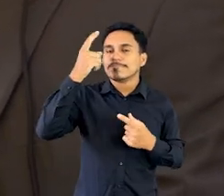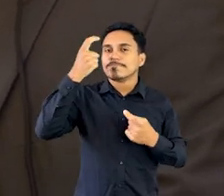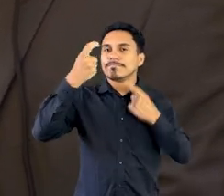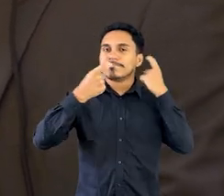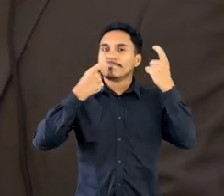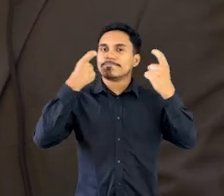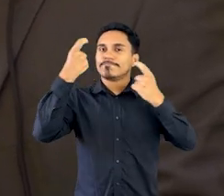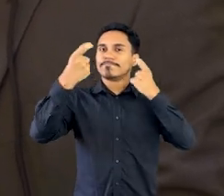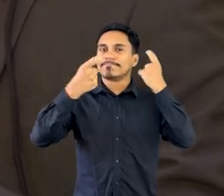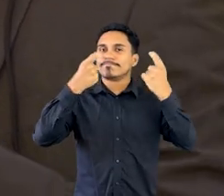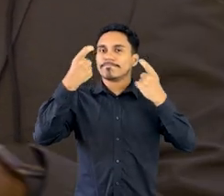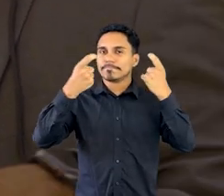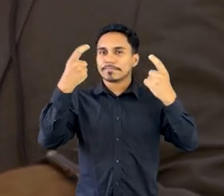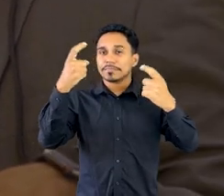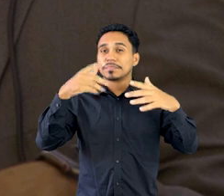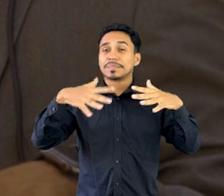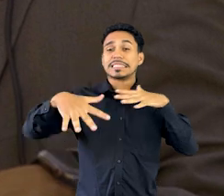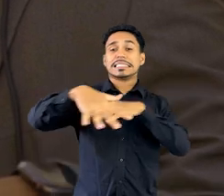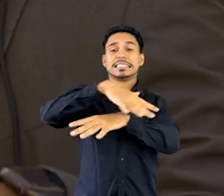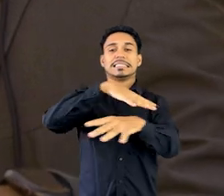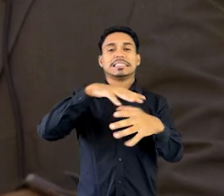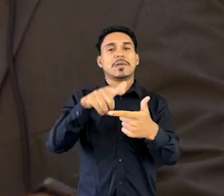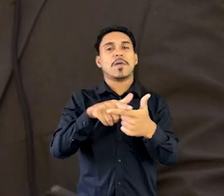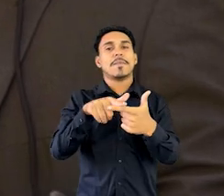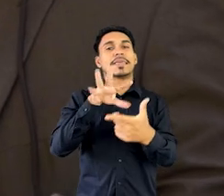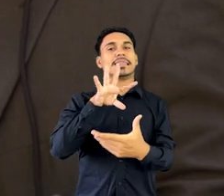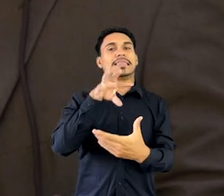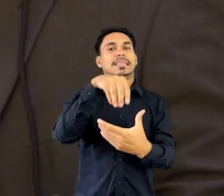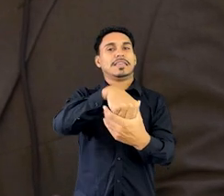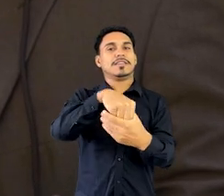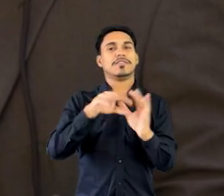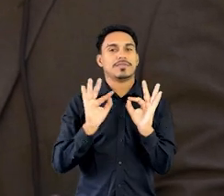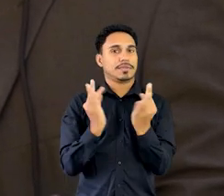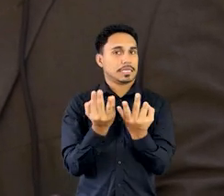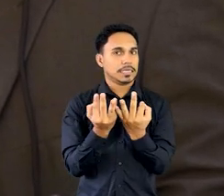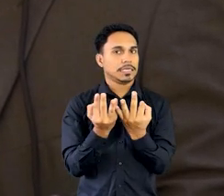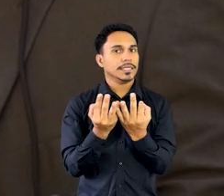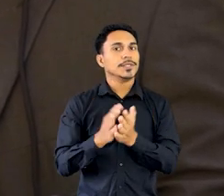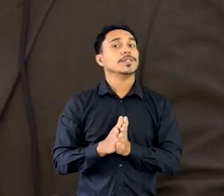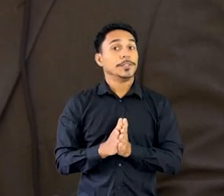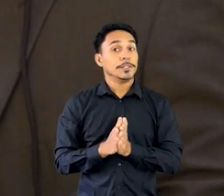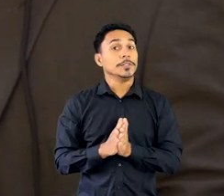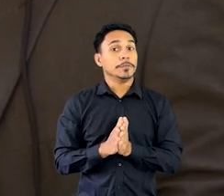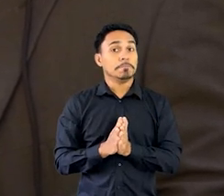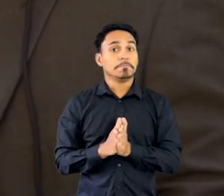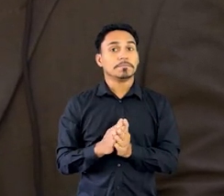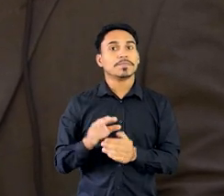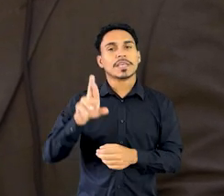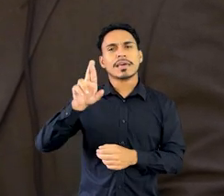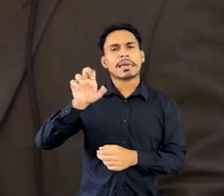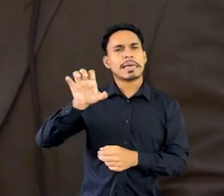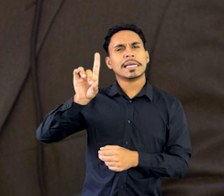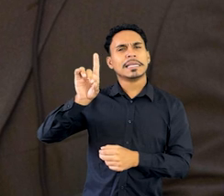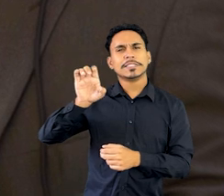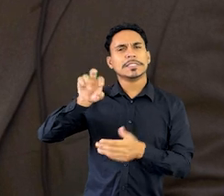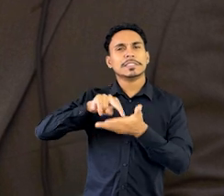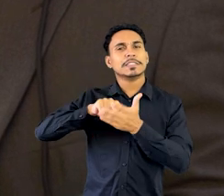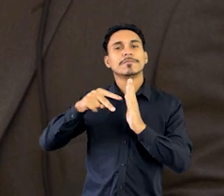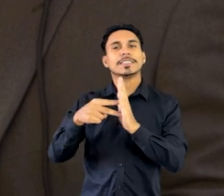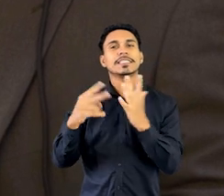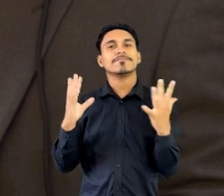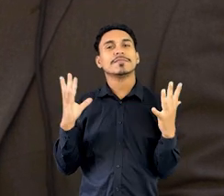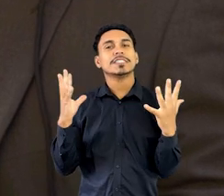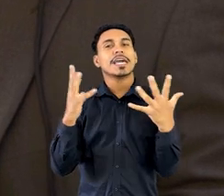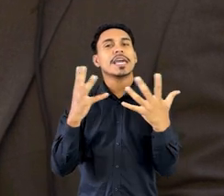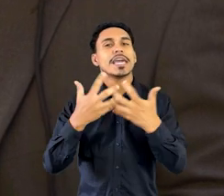grande preocupação nos com os ecossistemas familiares e e quando a gente tá falando de rede a gente tá falando por